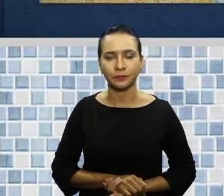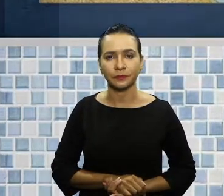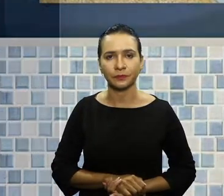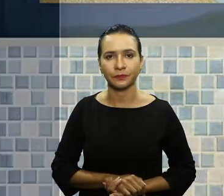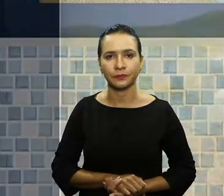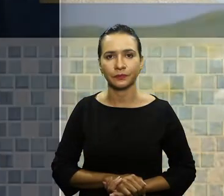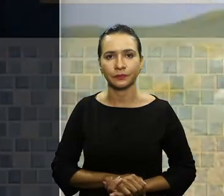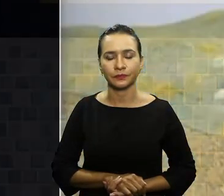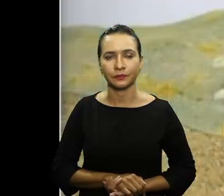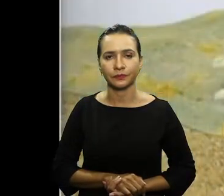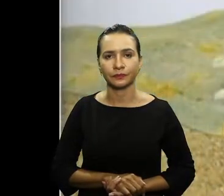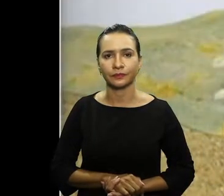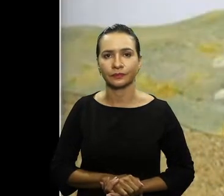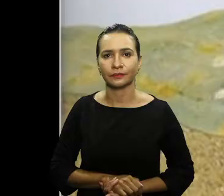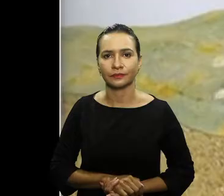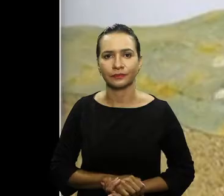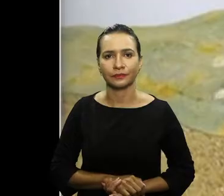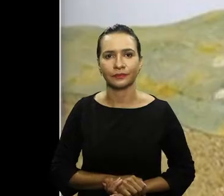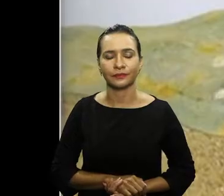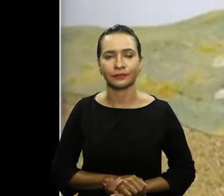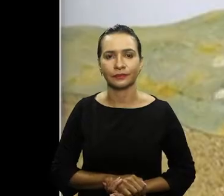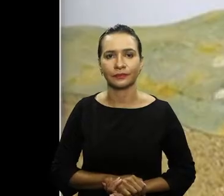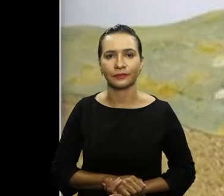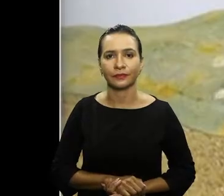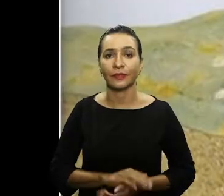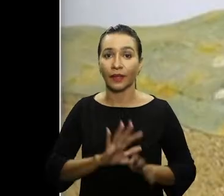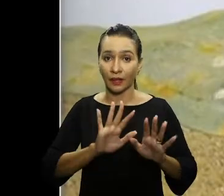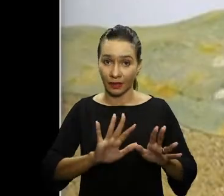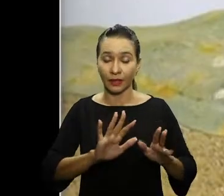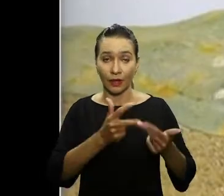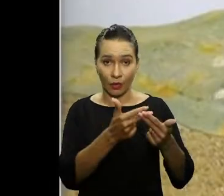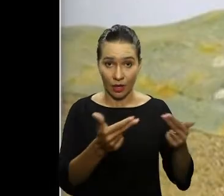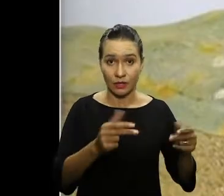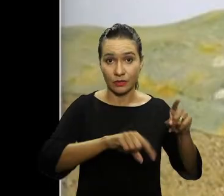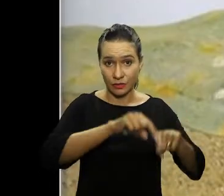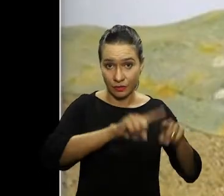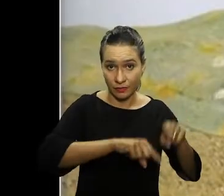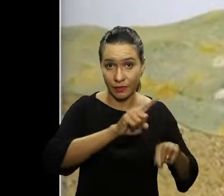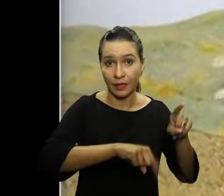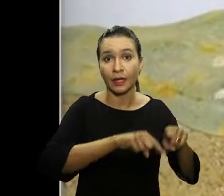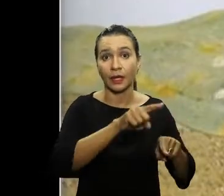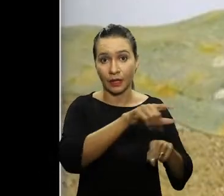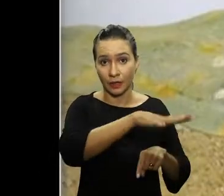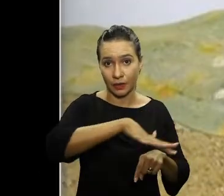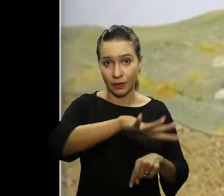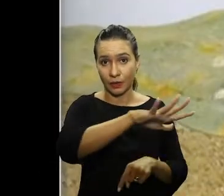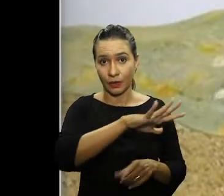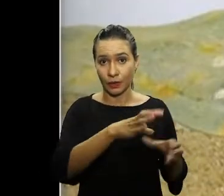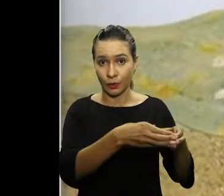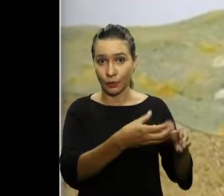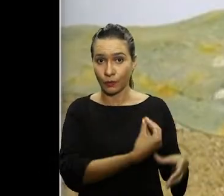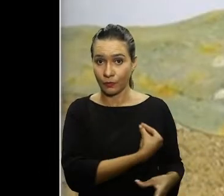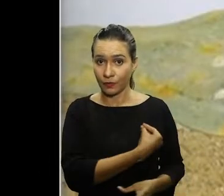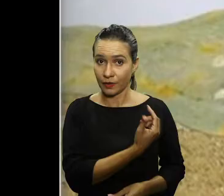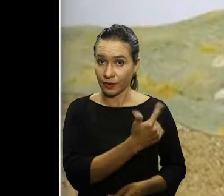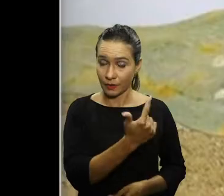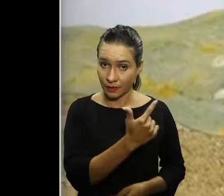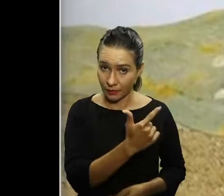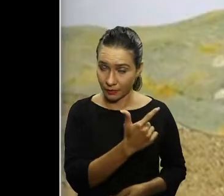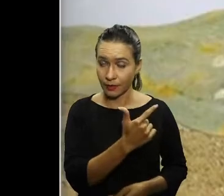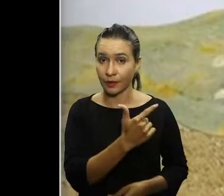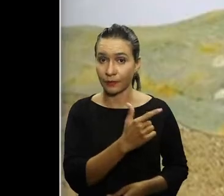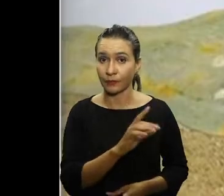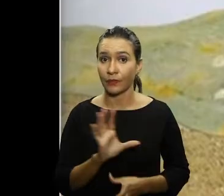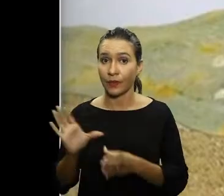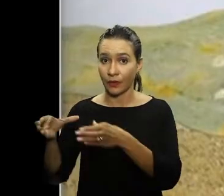os fatores abióticos, que são aqueles recursos que estão disponíveis no ambiente, e os